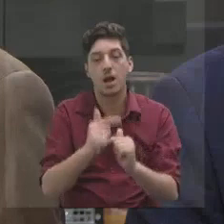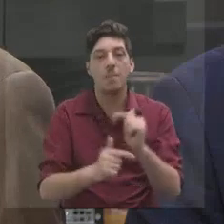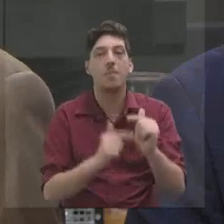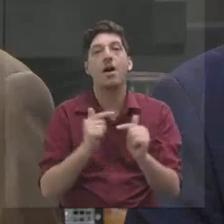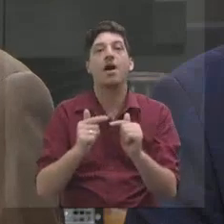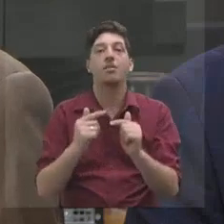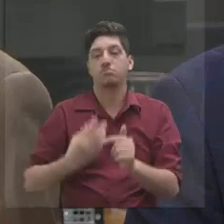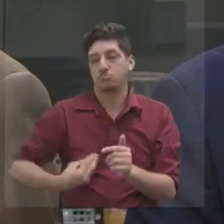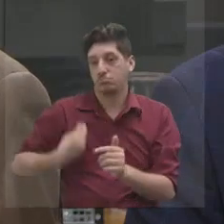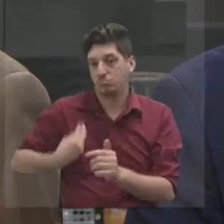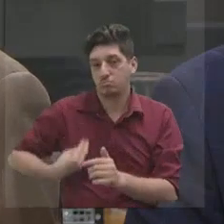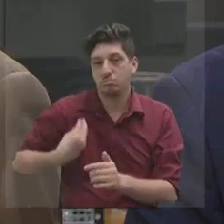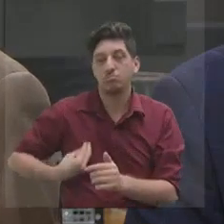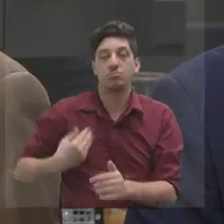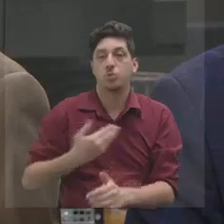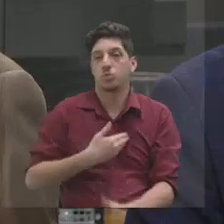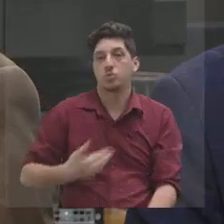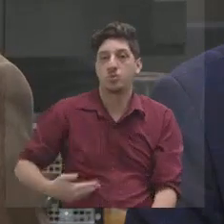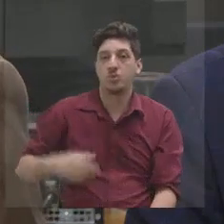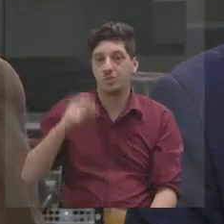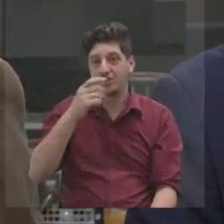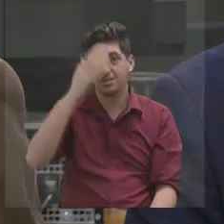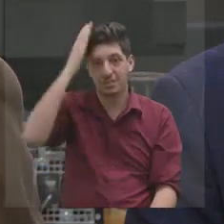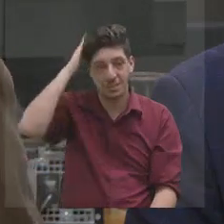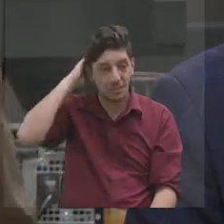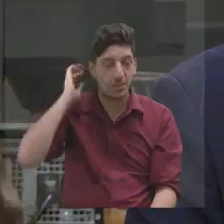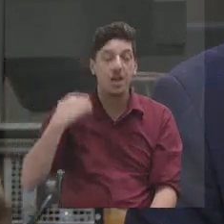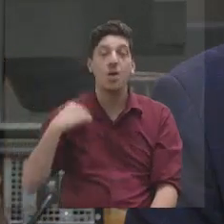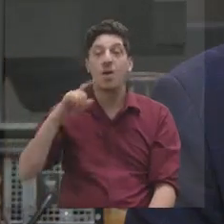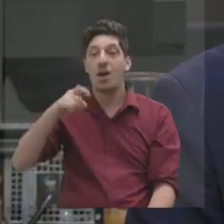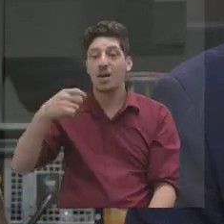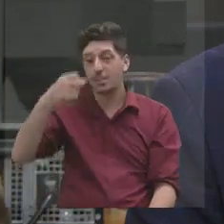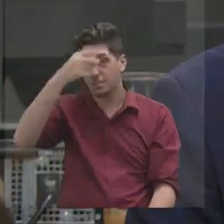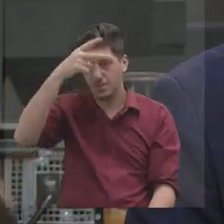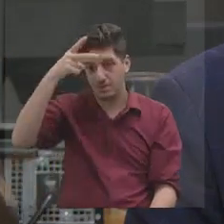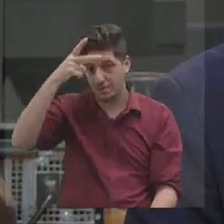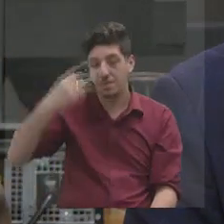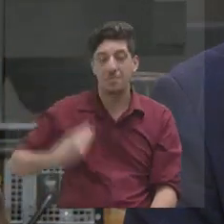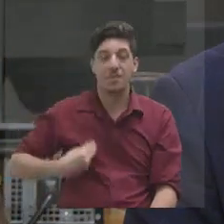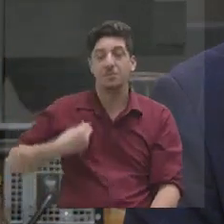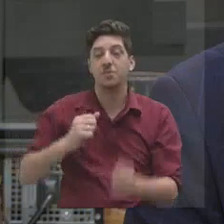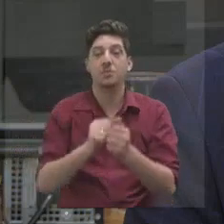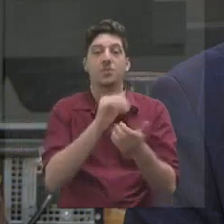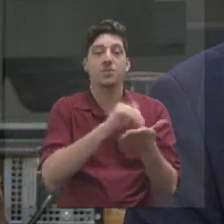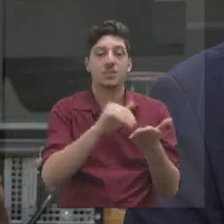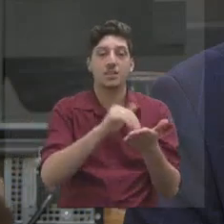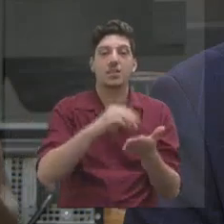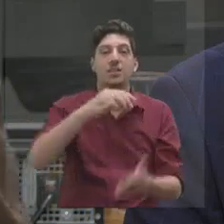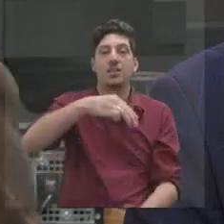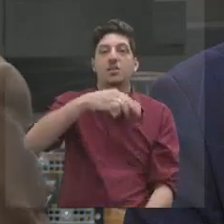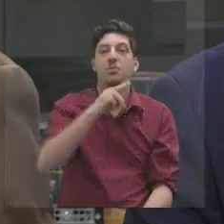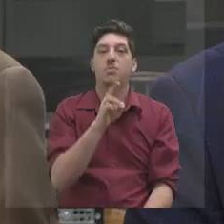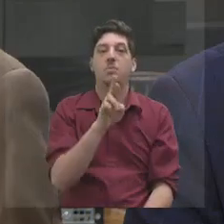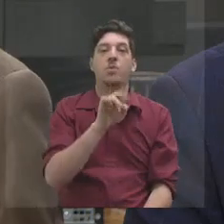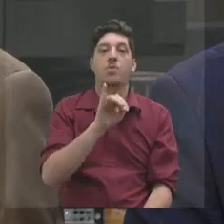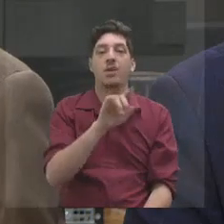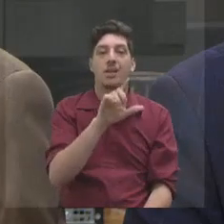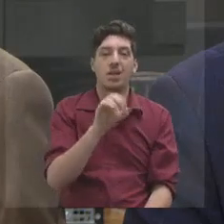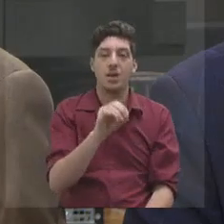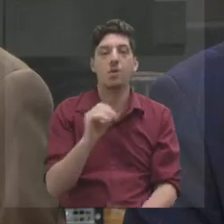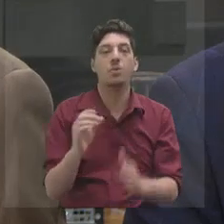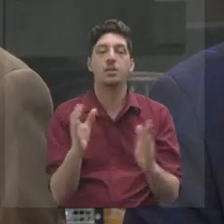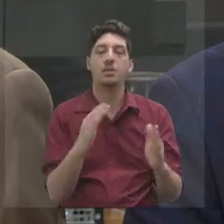o governo Zema né e eu enquanto Prefeito participei com um secretário na época Murilo Valadares em todo o processo de